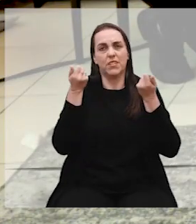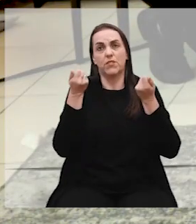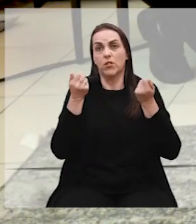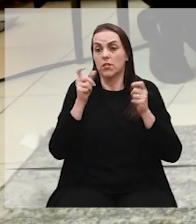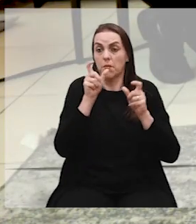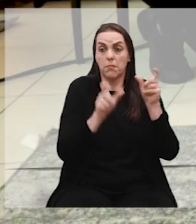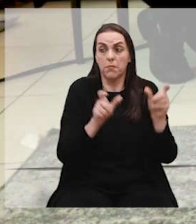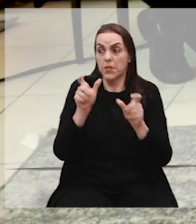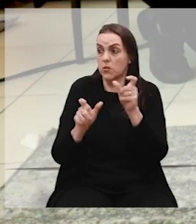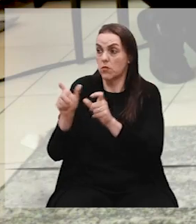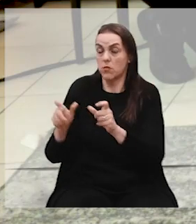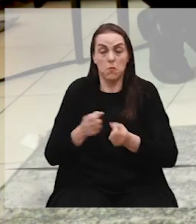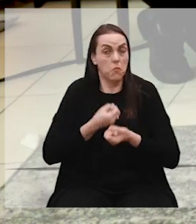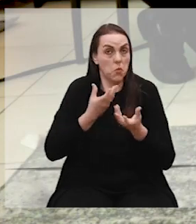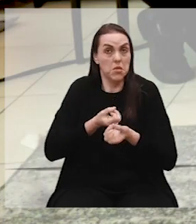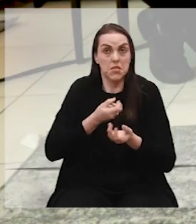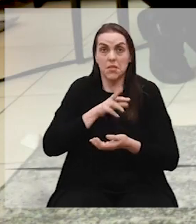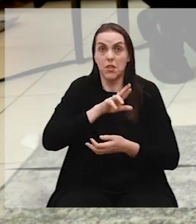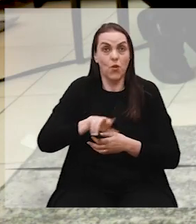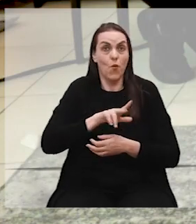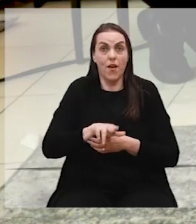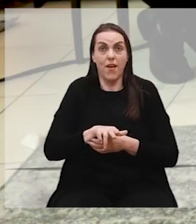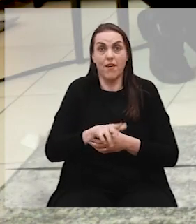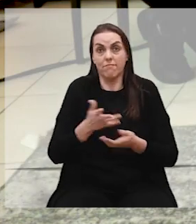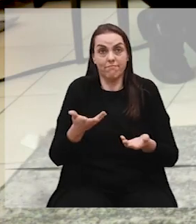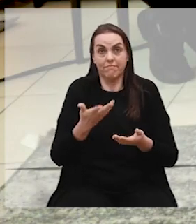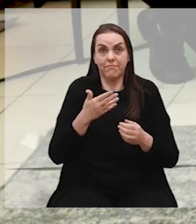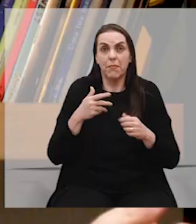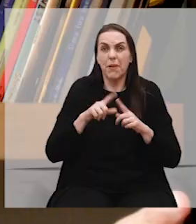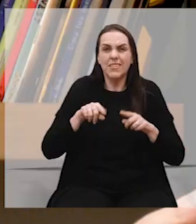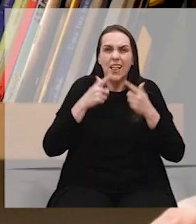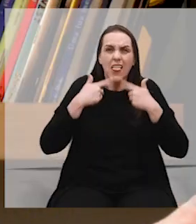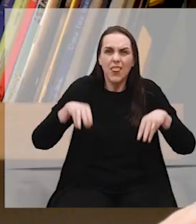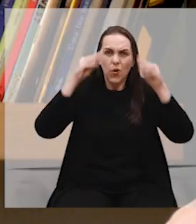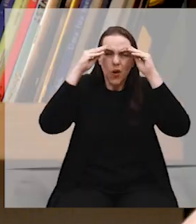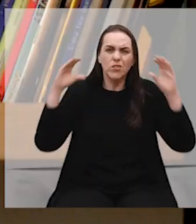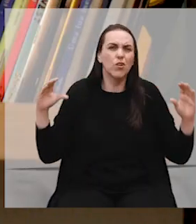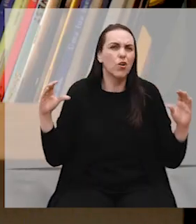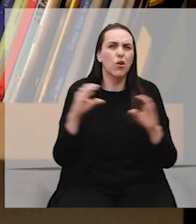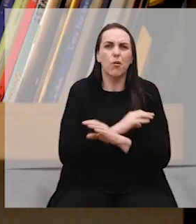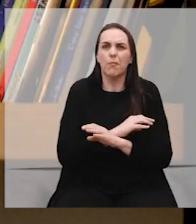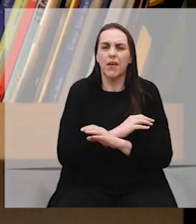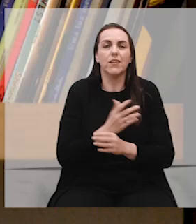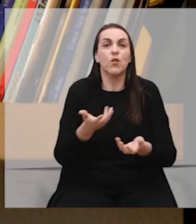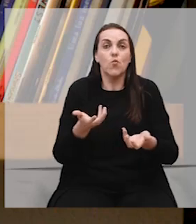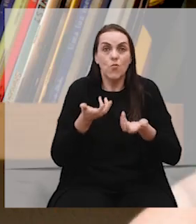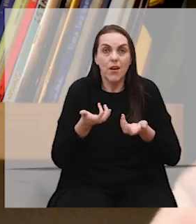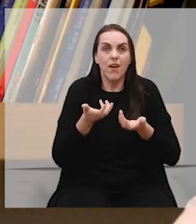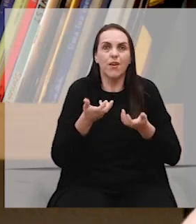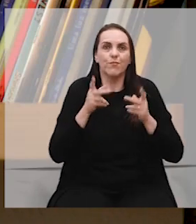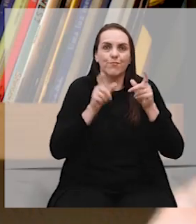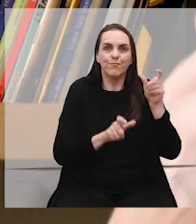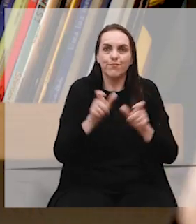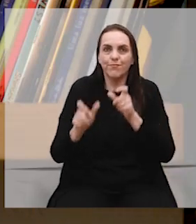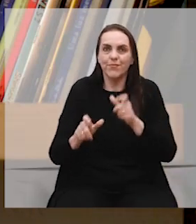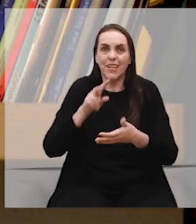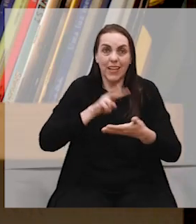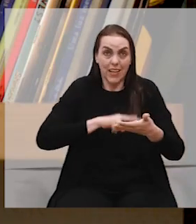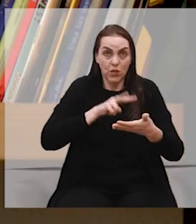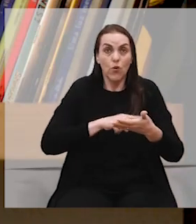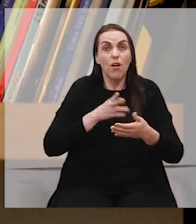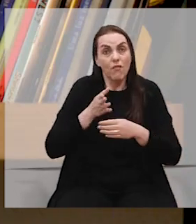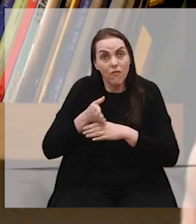poesia marginal. Eu acho que todas essas linguagens, porque eu quero um leitor que vá